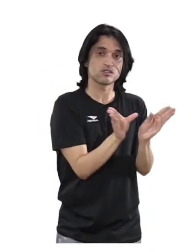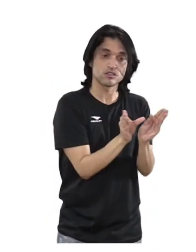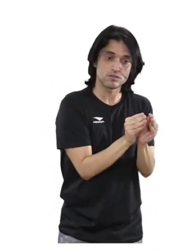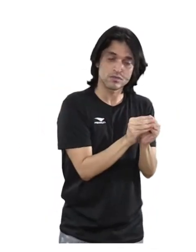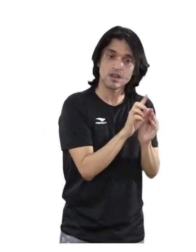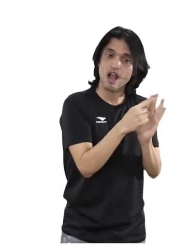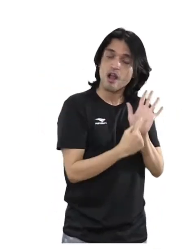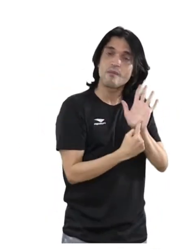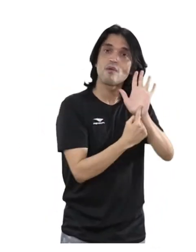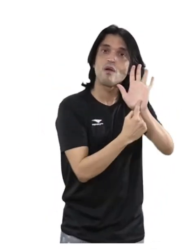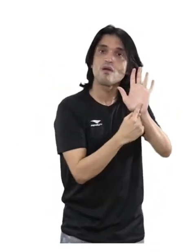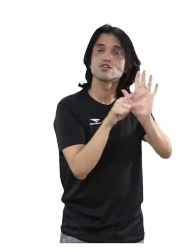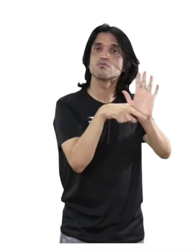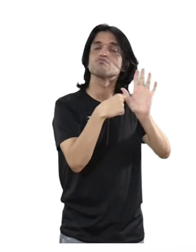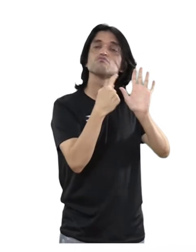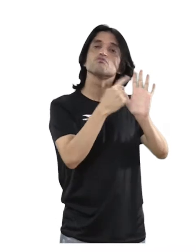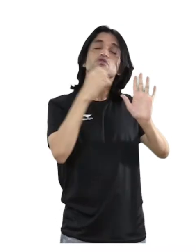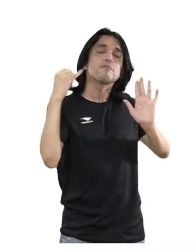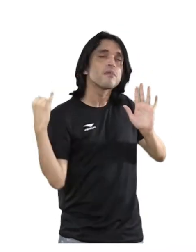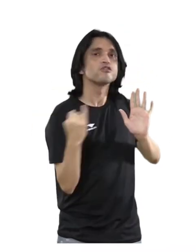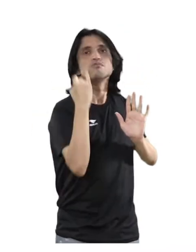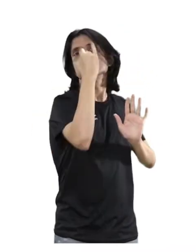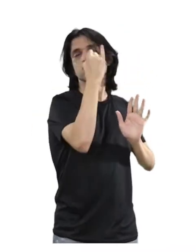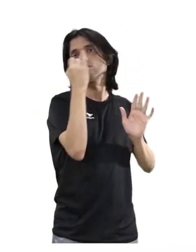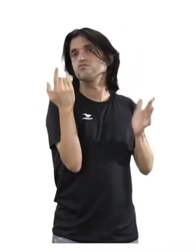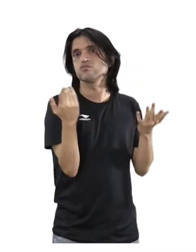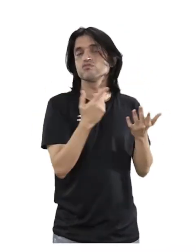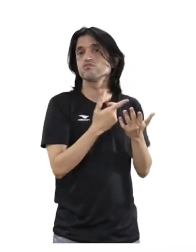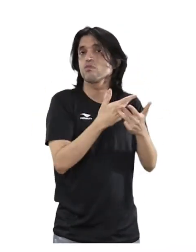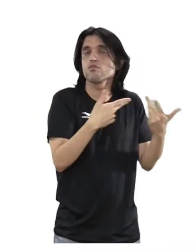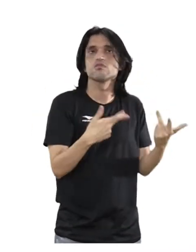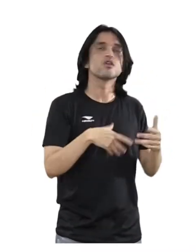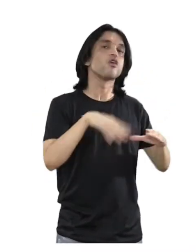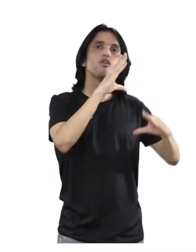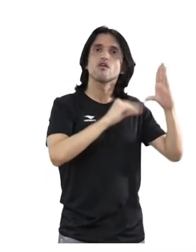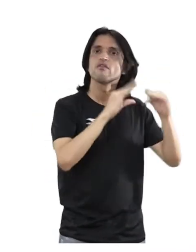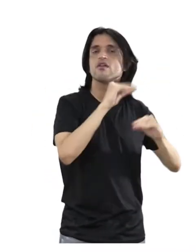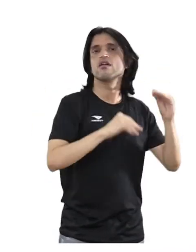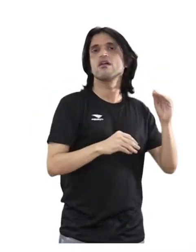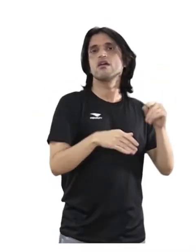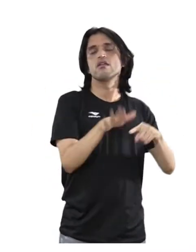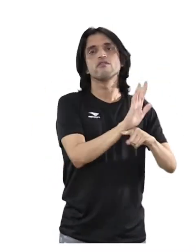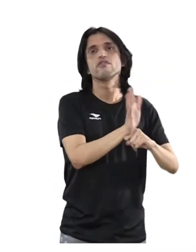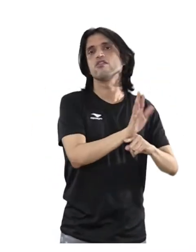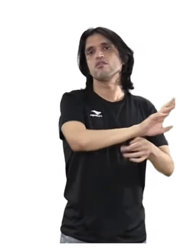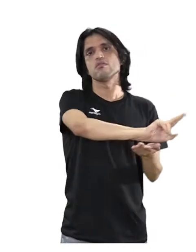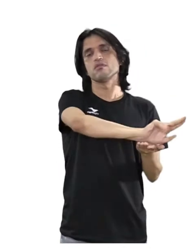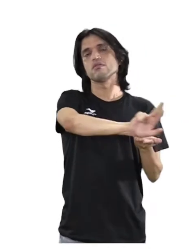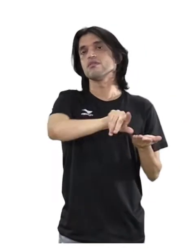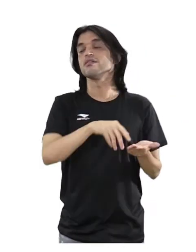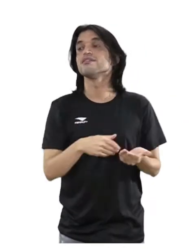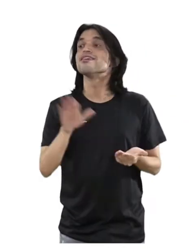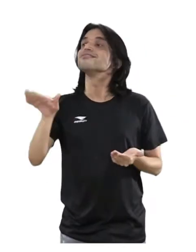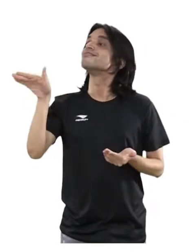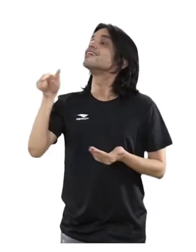obra, novela, filme, entre outros. Quem nunca pediu alguém para lhe contar o resumo de uma novela? Quem nunca